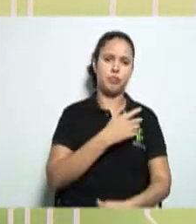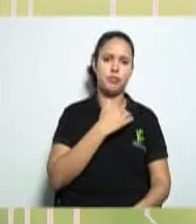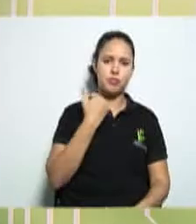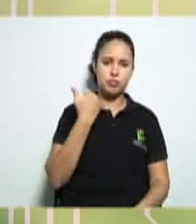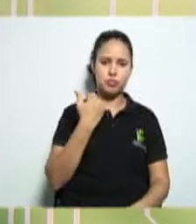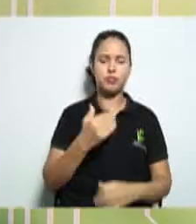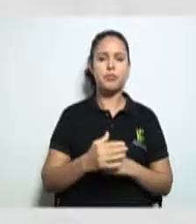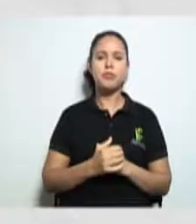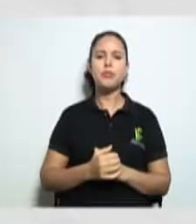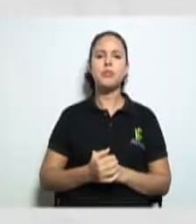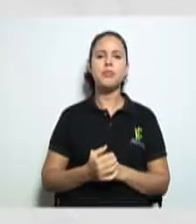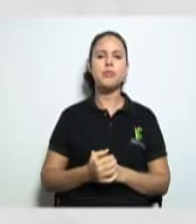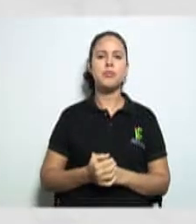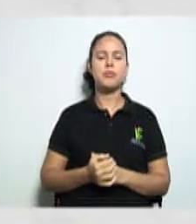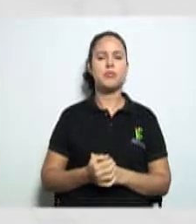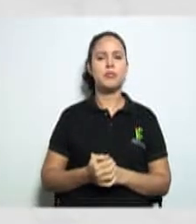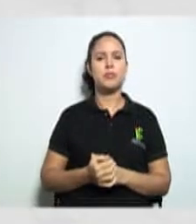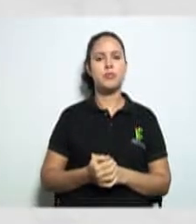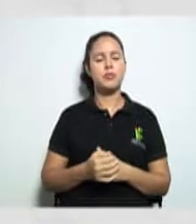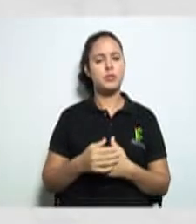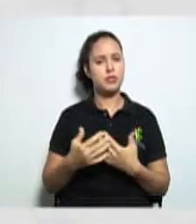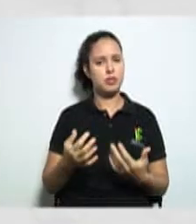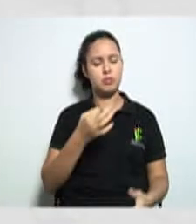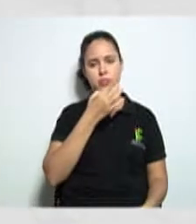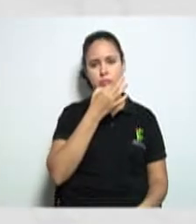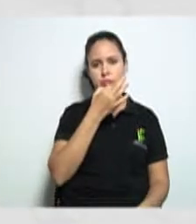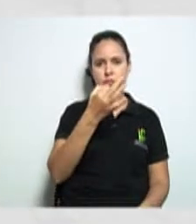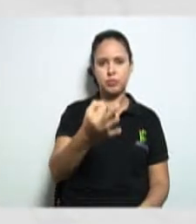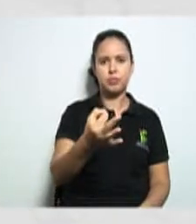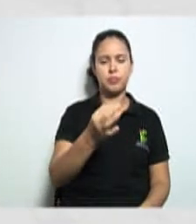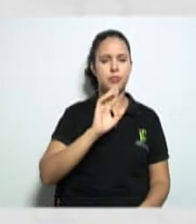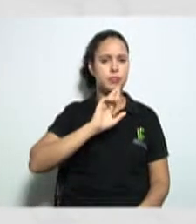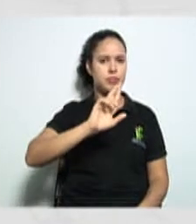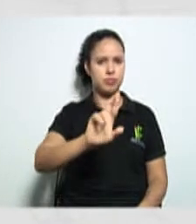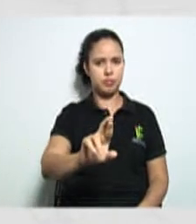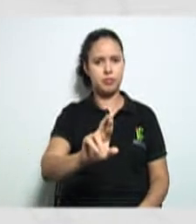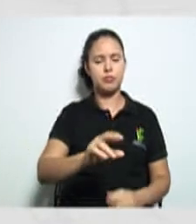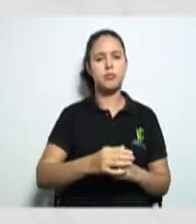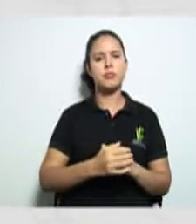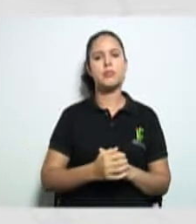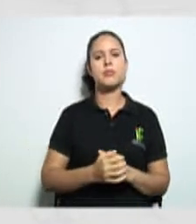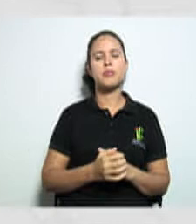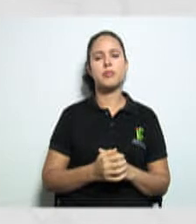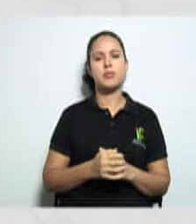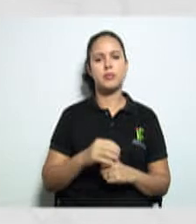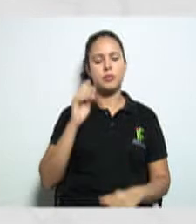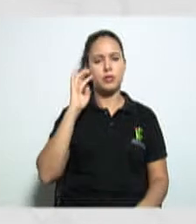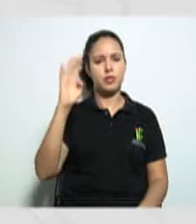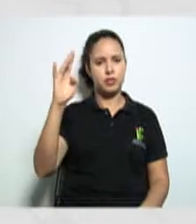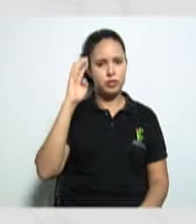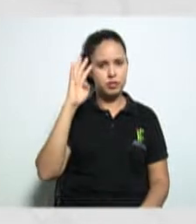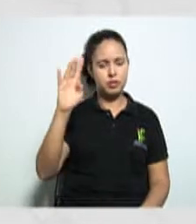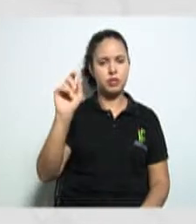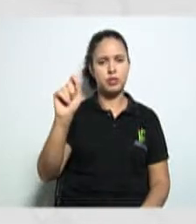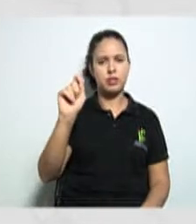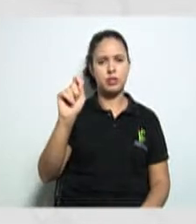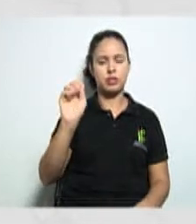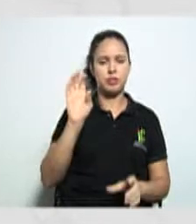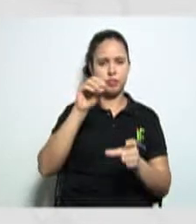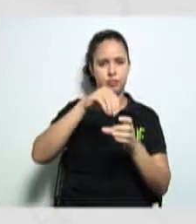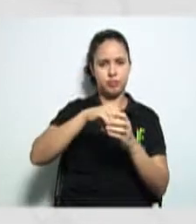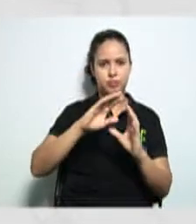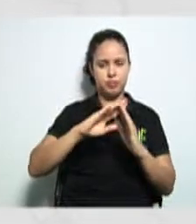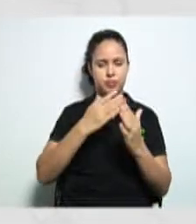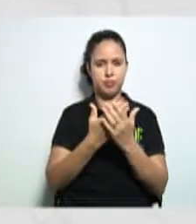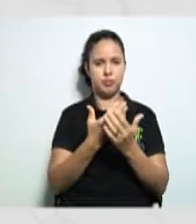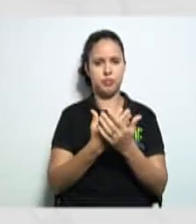vou colocar aqui a nossa sugestão de resposta para vocês, que a teoria é aquela teoria que está dentro da escola clássica,